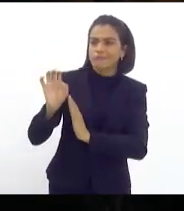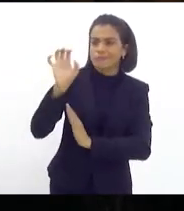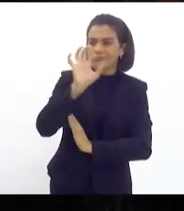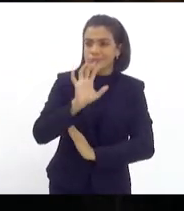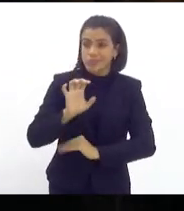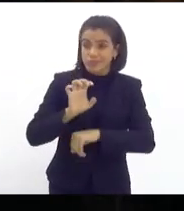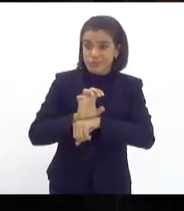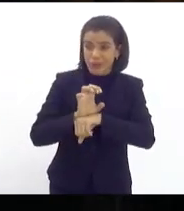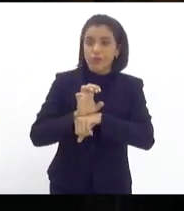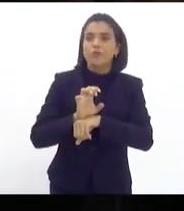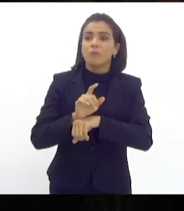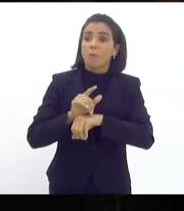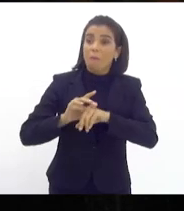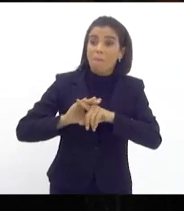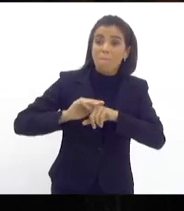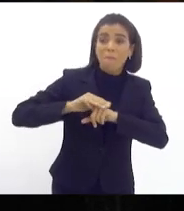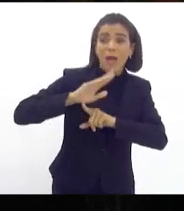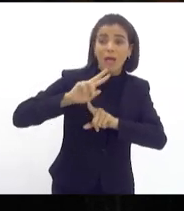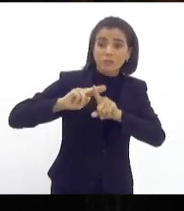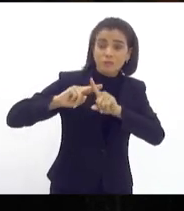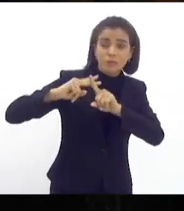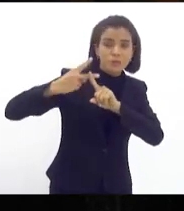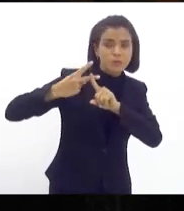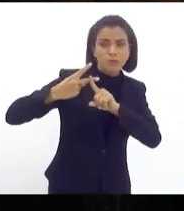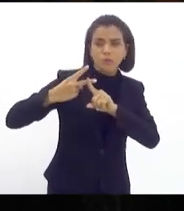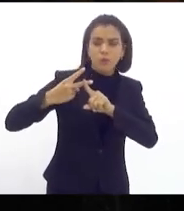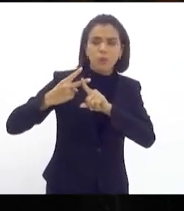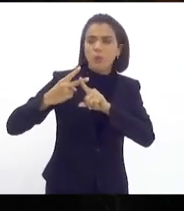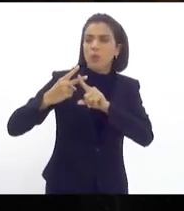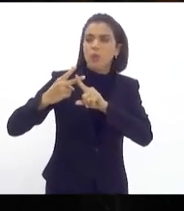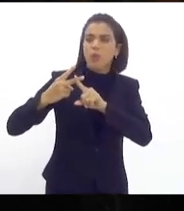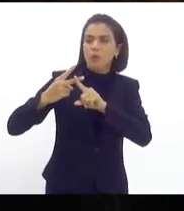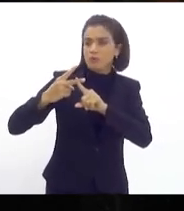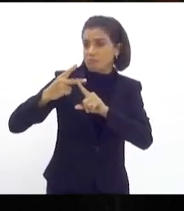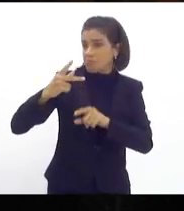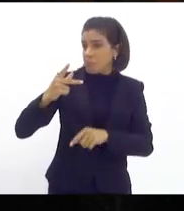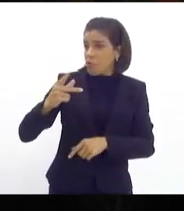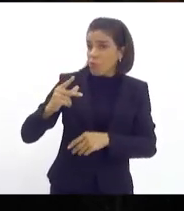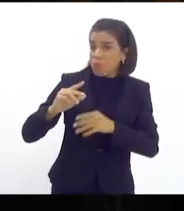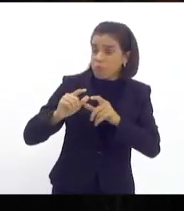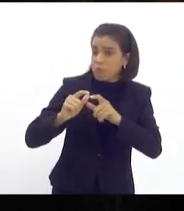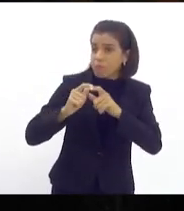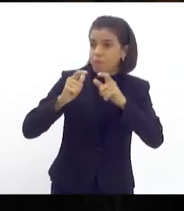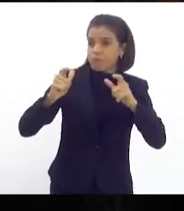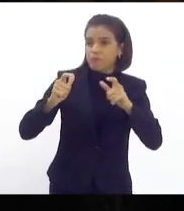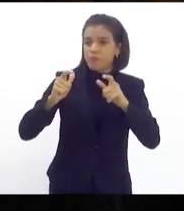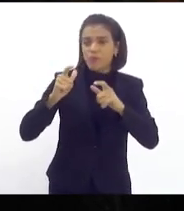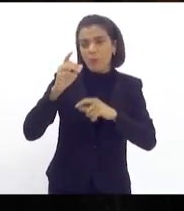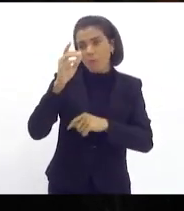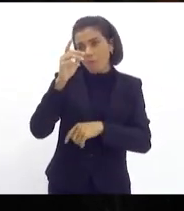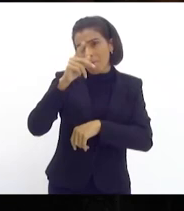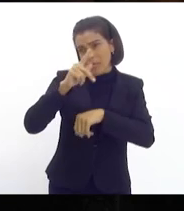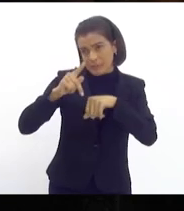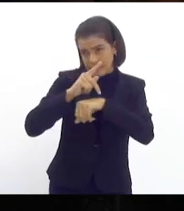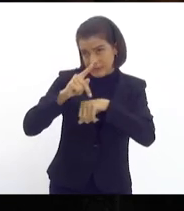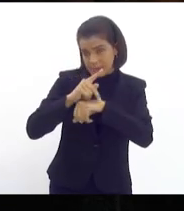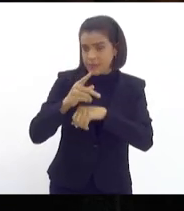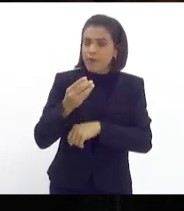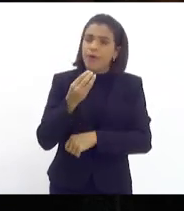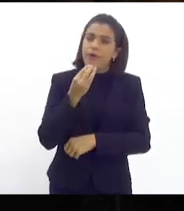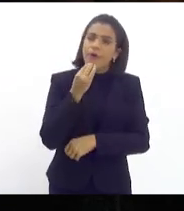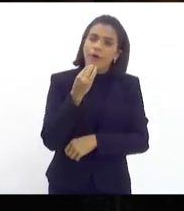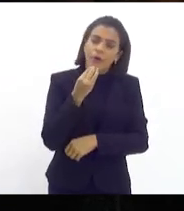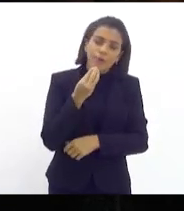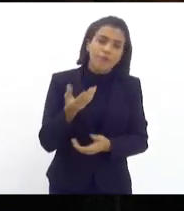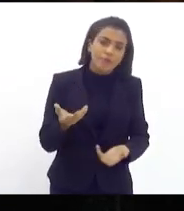mas do que o dobro do crescimento do país e evidentemente com